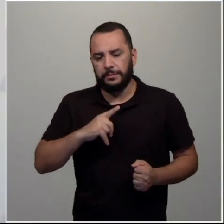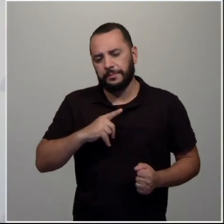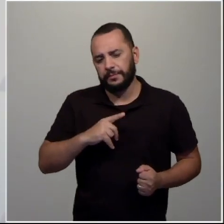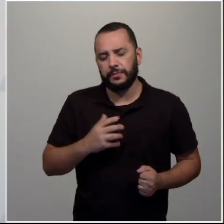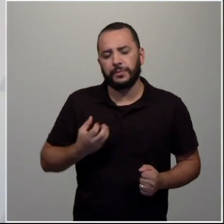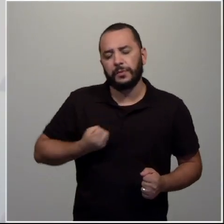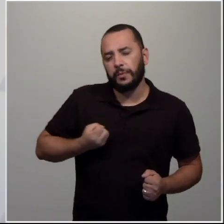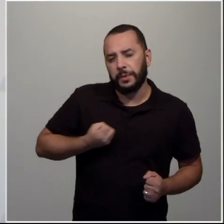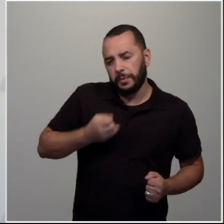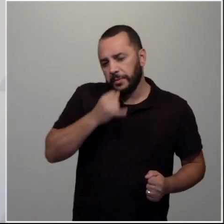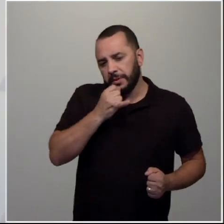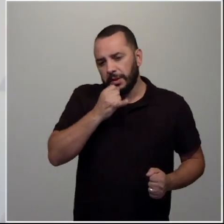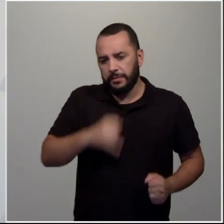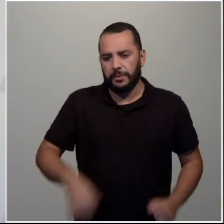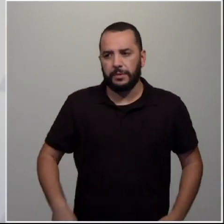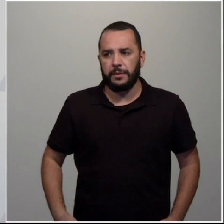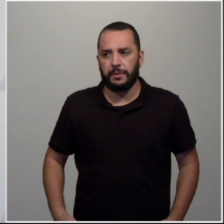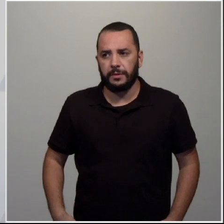número